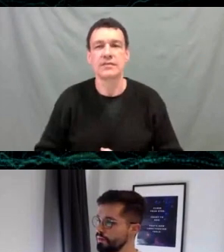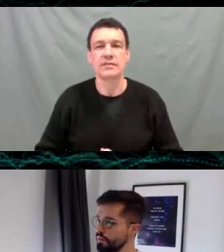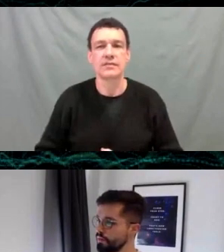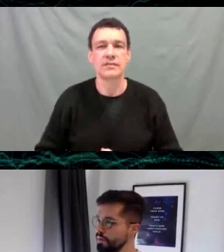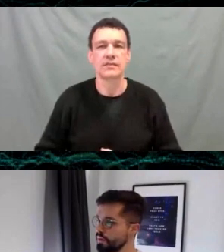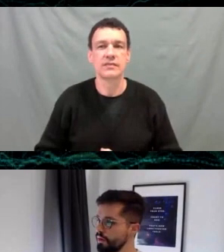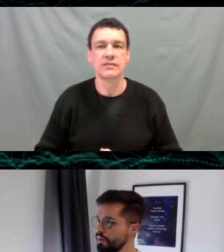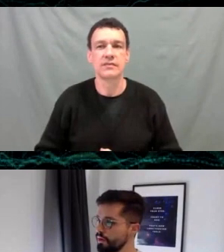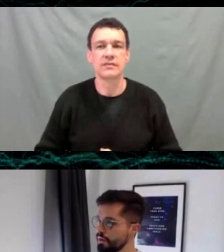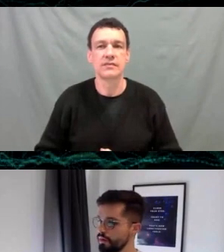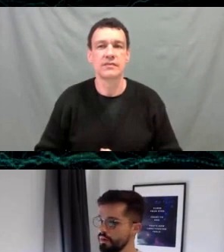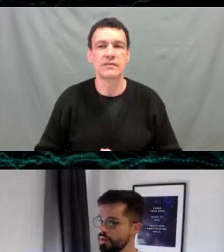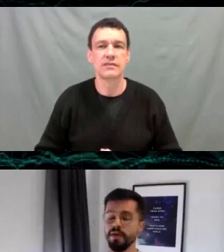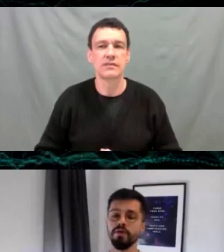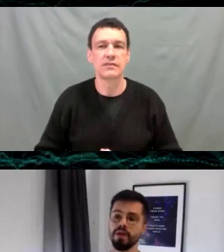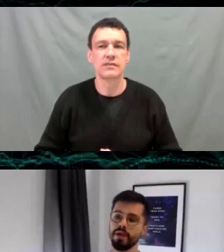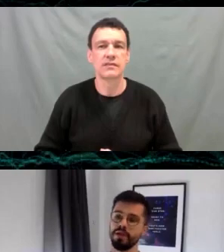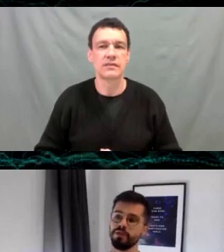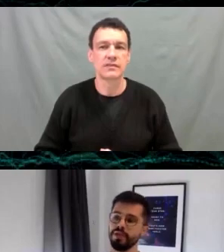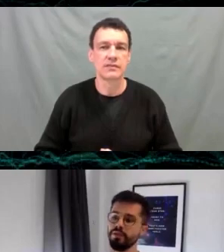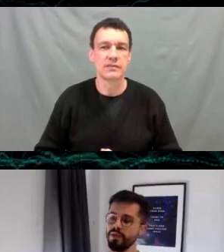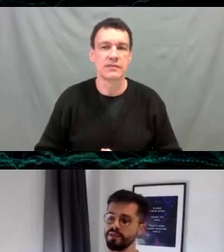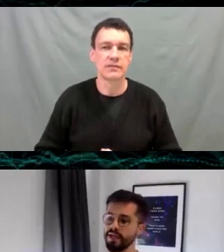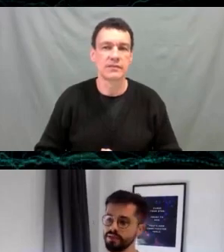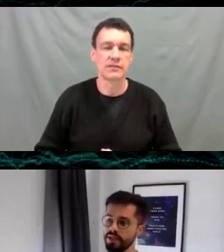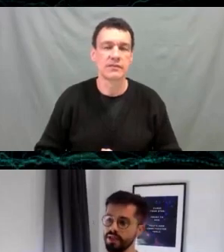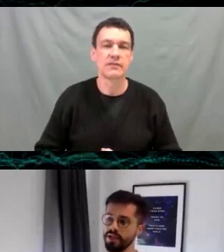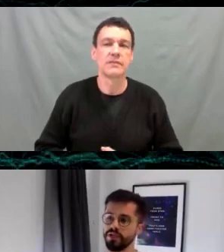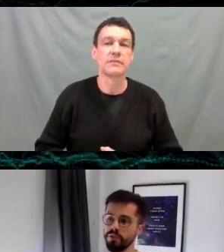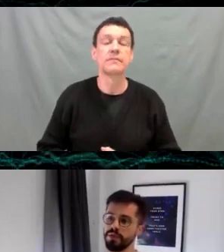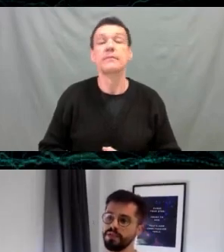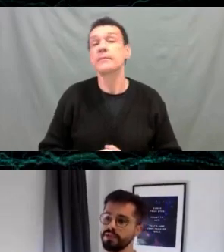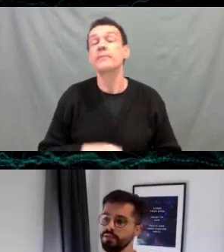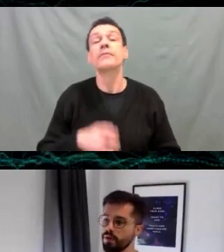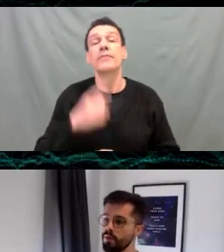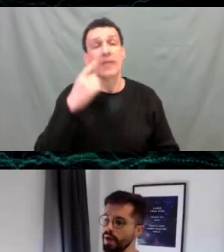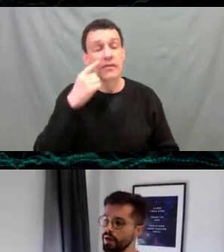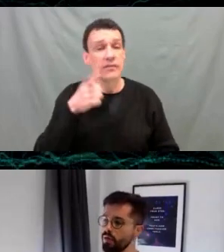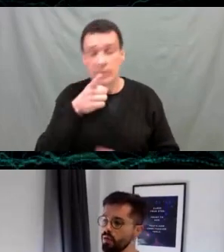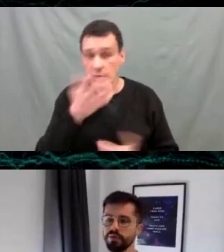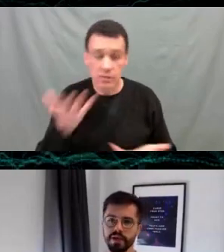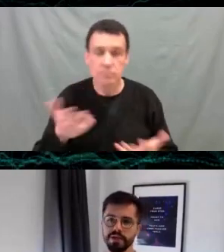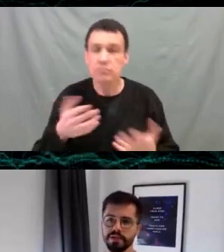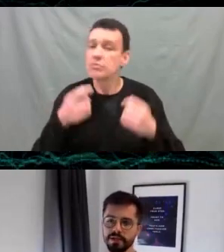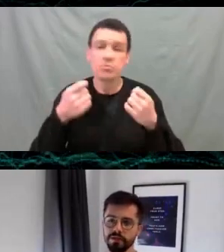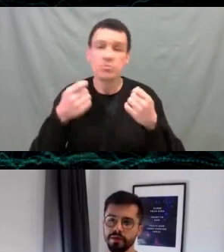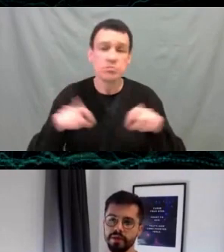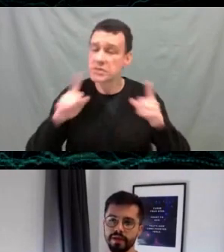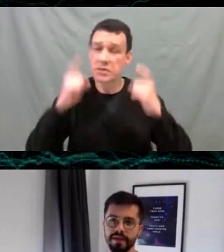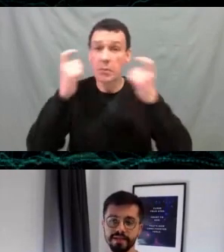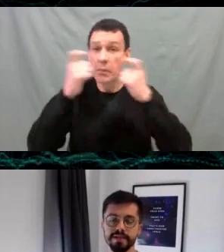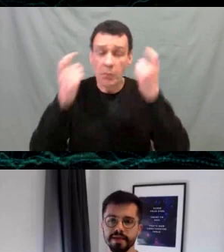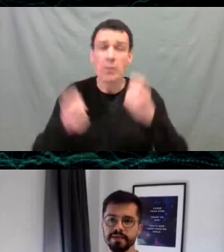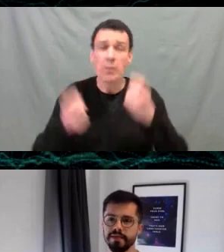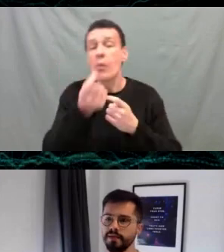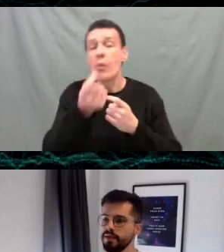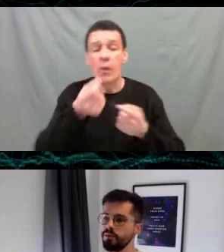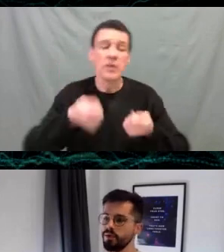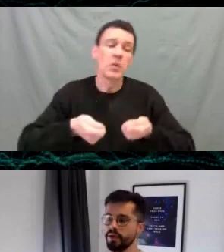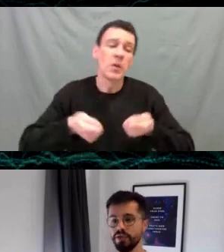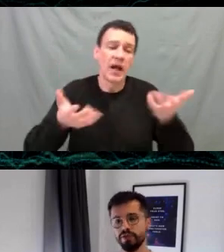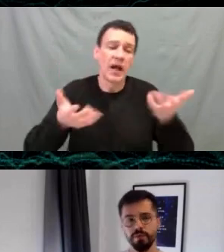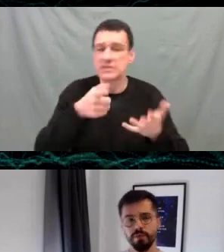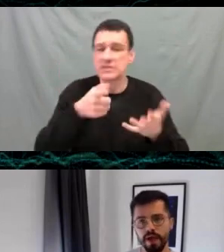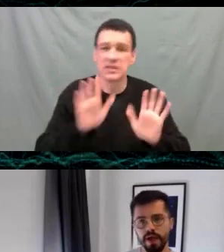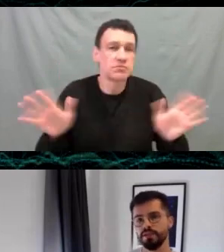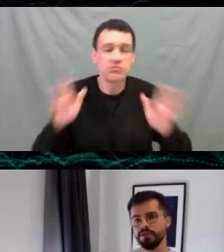Oi e aí o que que a gente consegue ver nesse caso aqui que a gente não precisa se preocupar com o quanto que a gente tá gastando dessa Instância